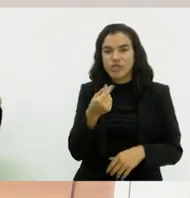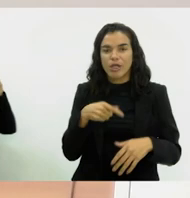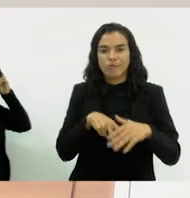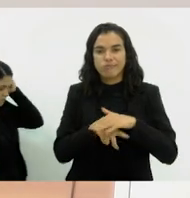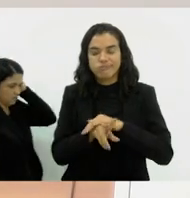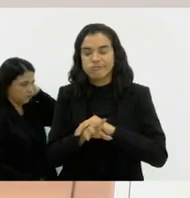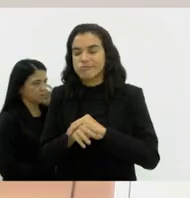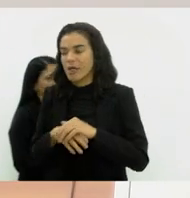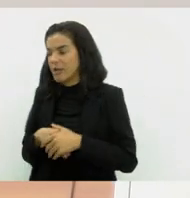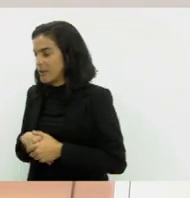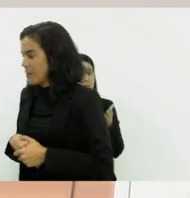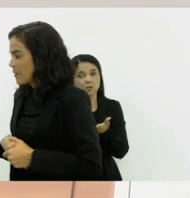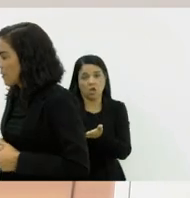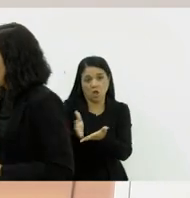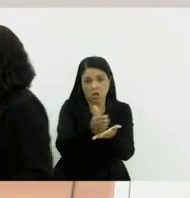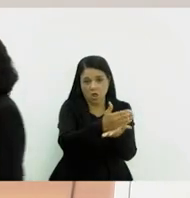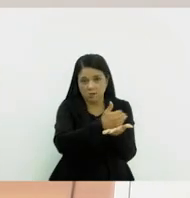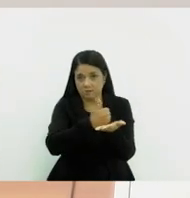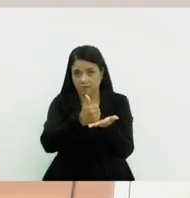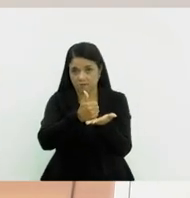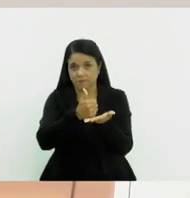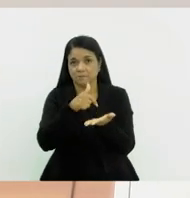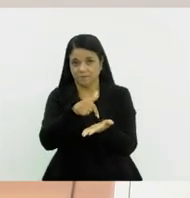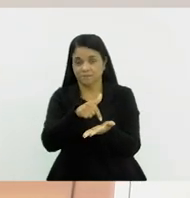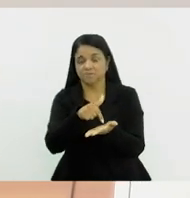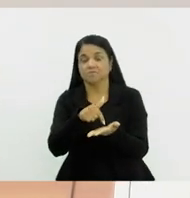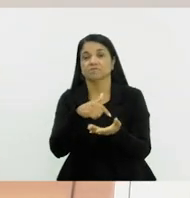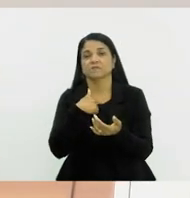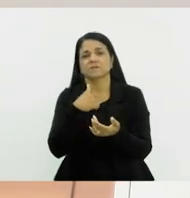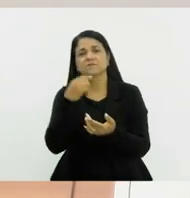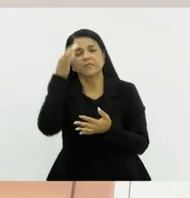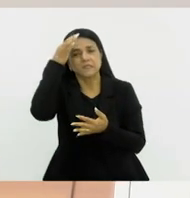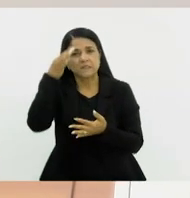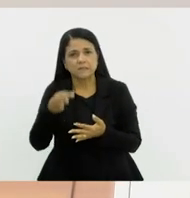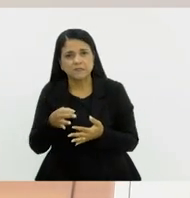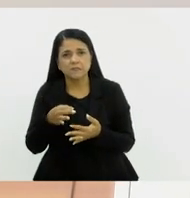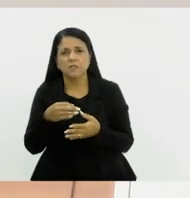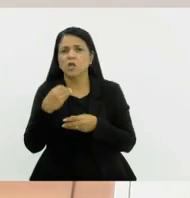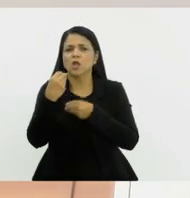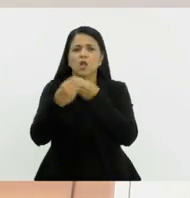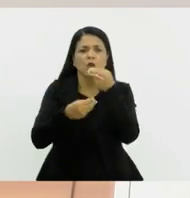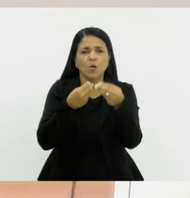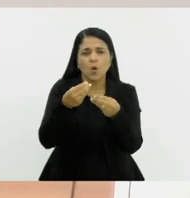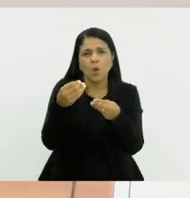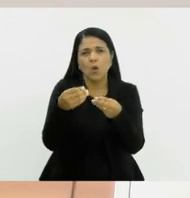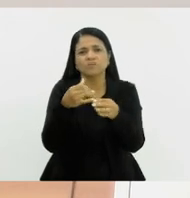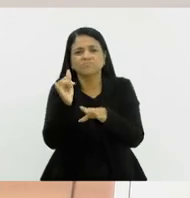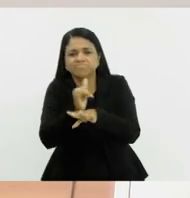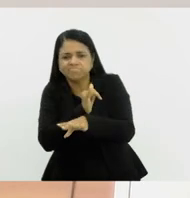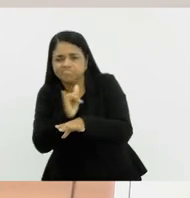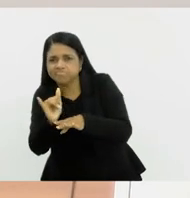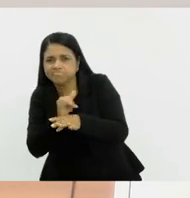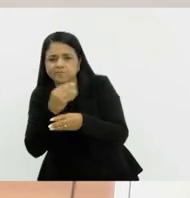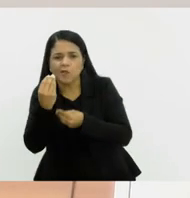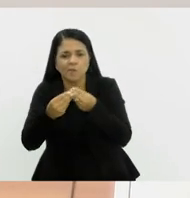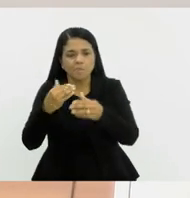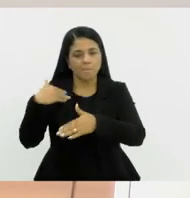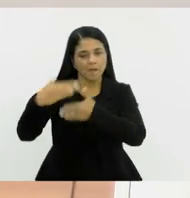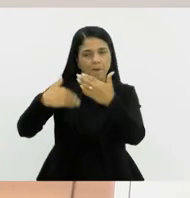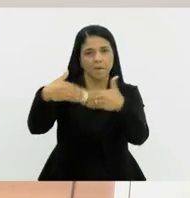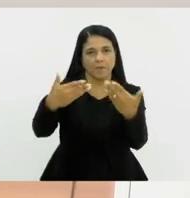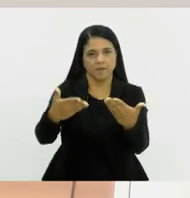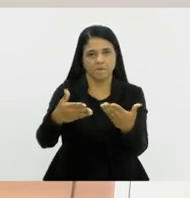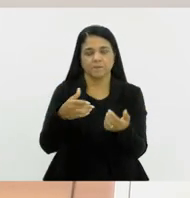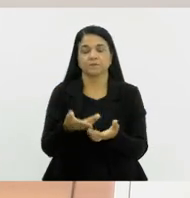da dotação orçamentária, tudo isso. Então, assim, só para a gente entender os passos que nós precisamos dar aqui.